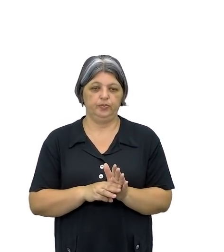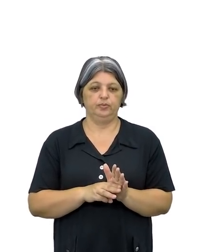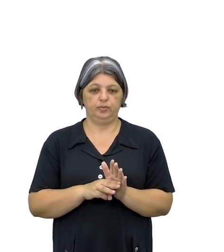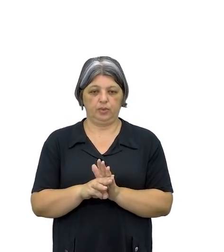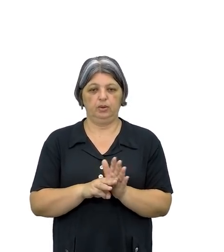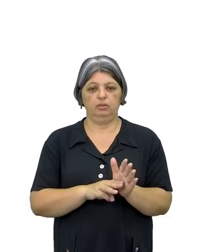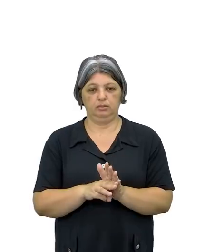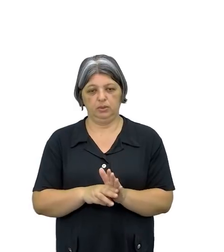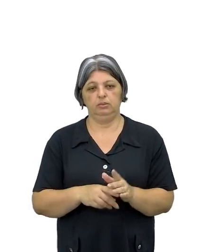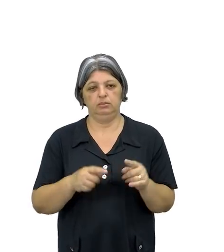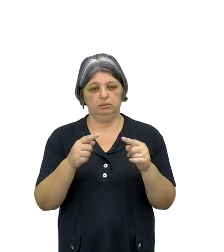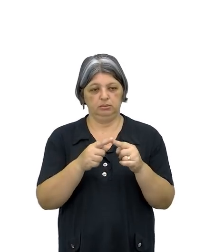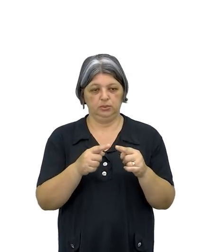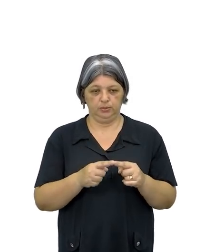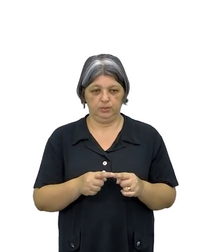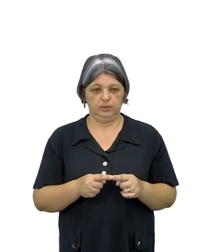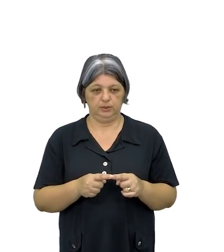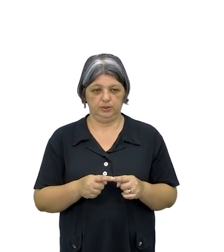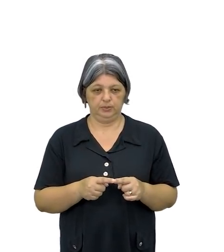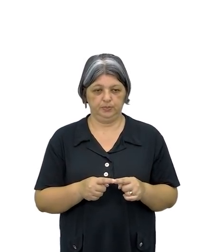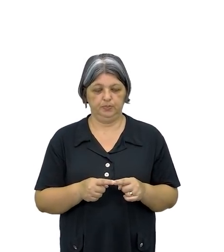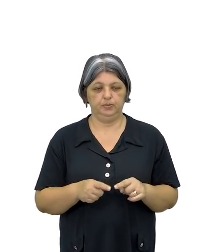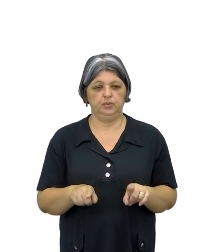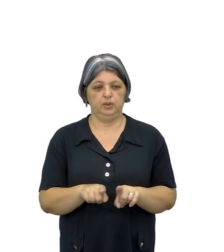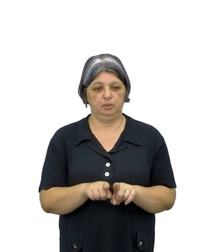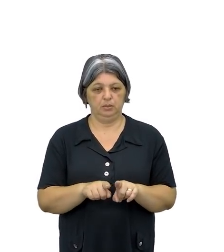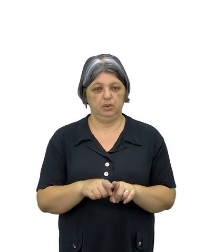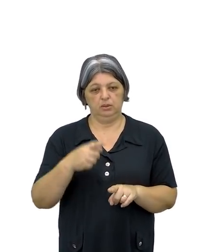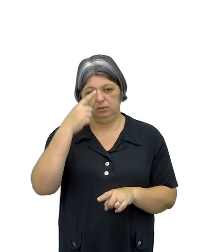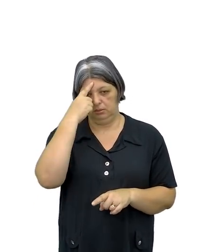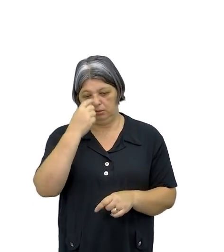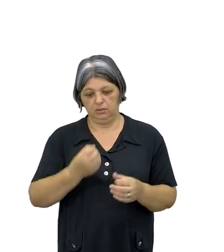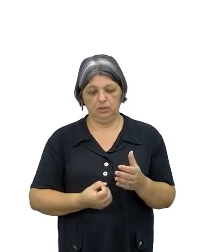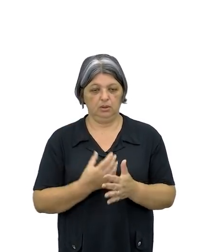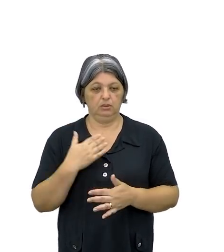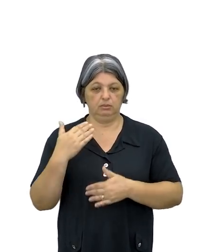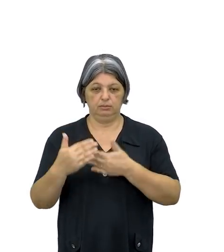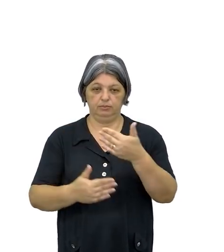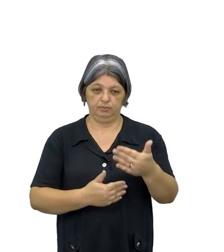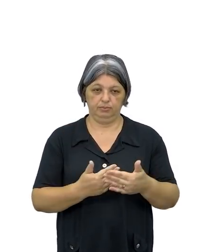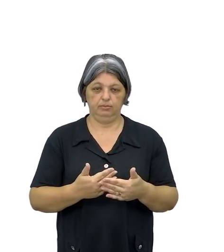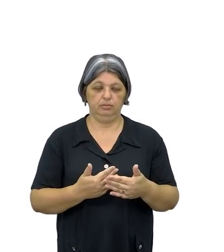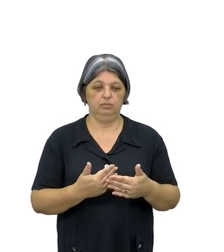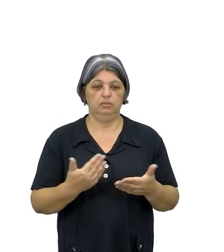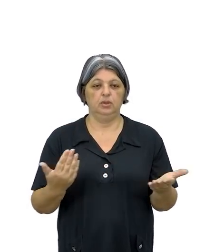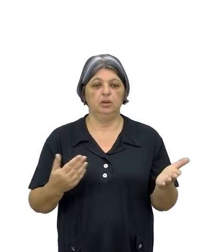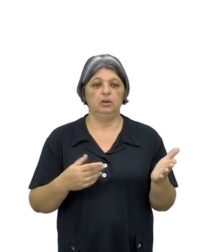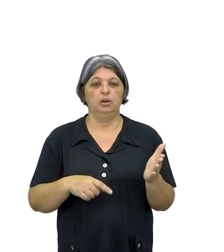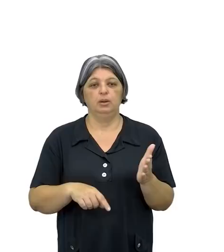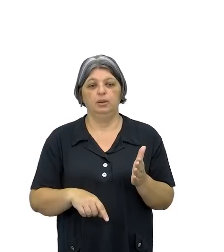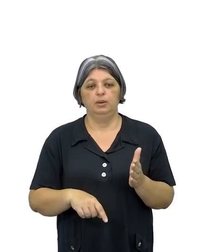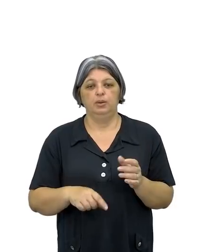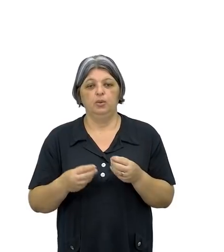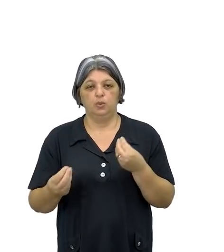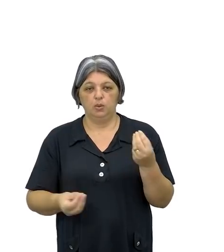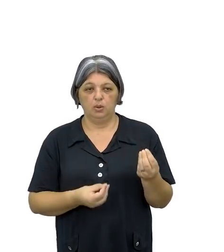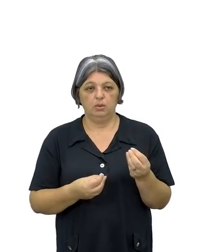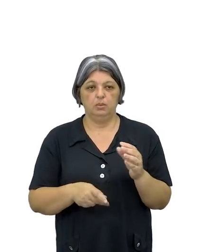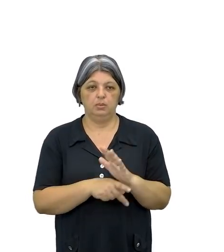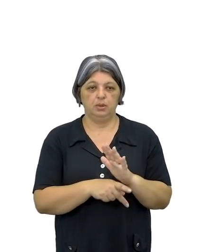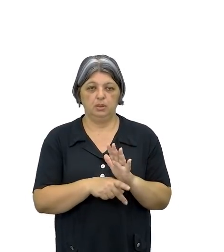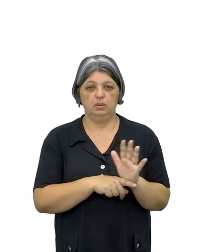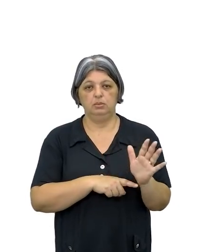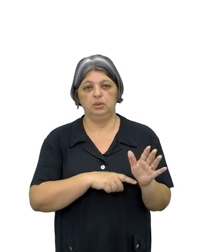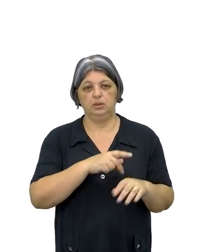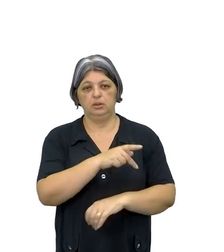produtivos, né? Então, a gente vai trazer aqui um pouquinho os princípios pedagógicos, né, vamos